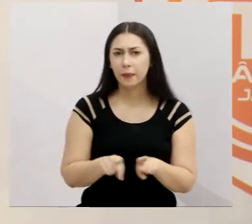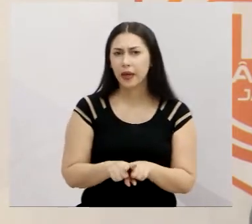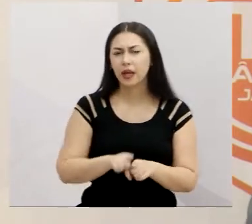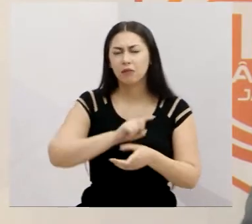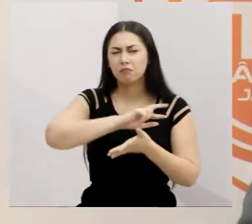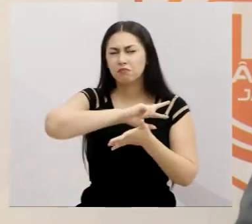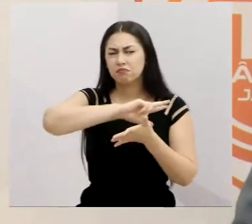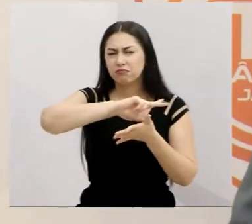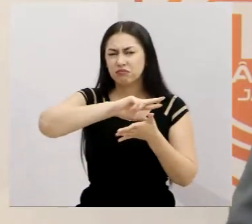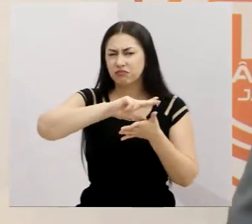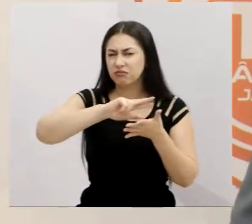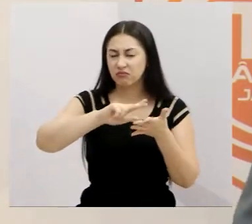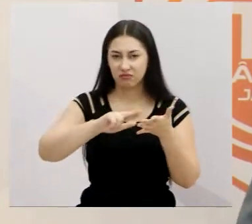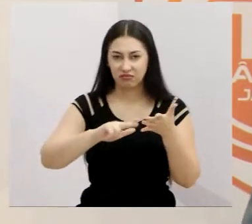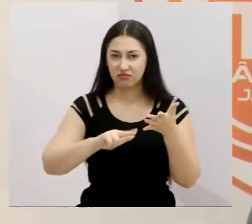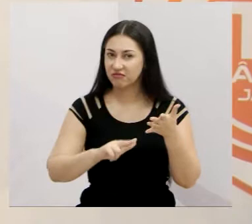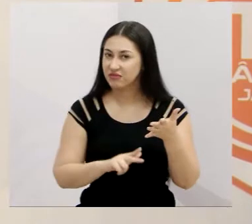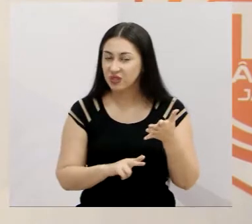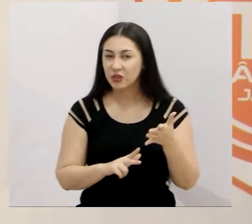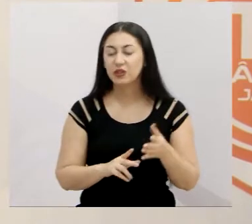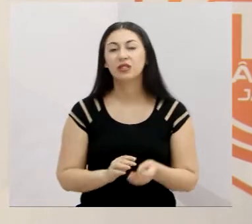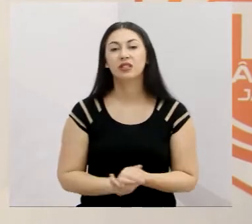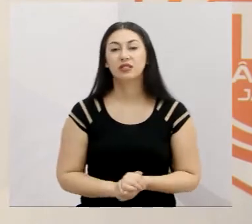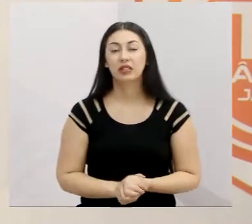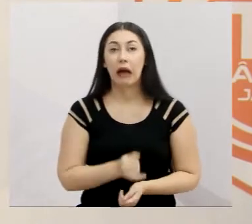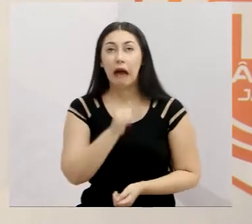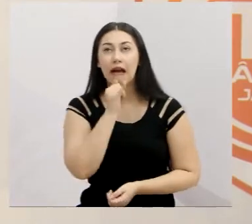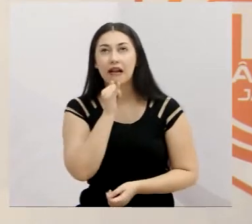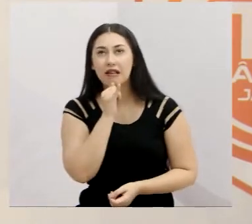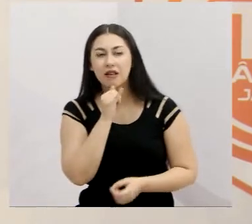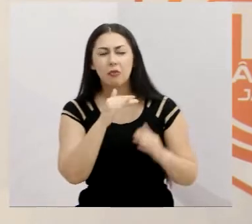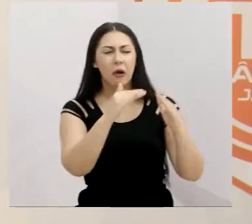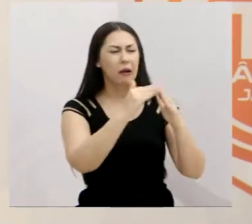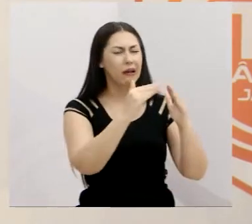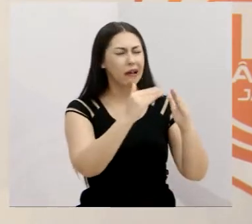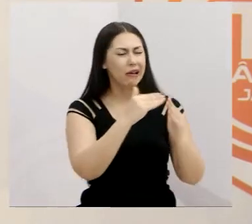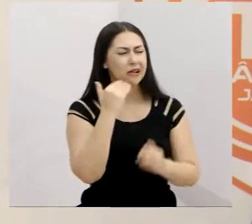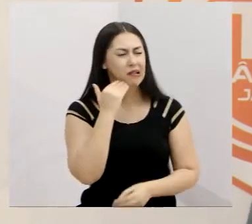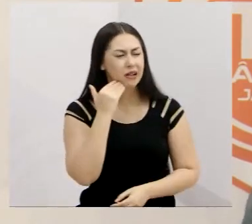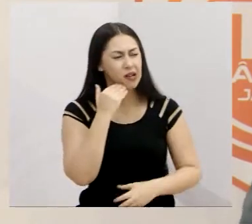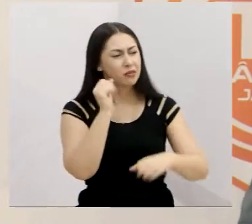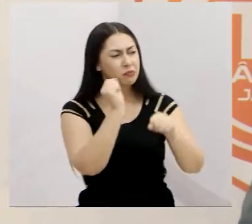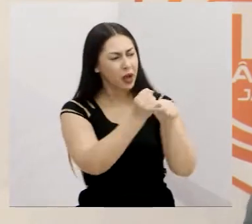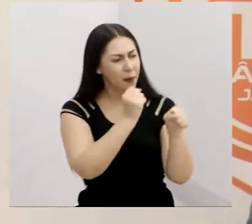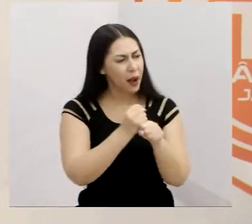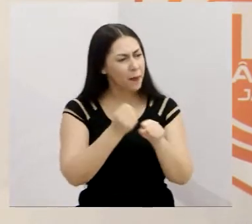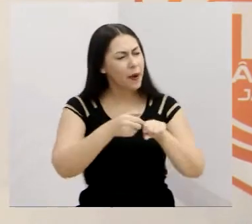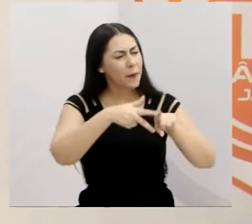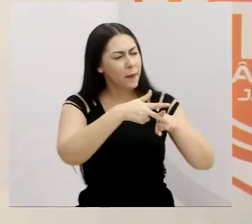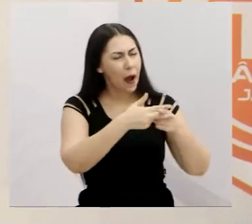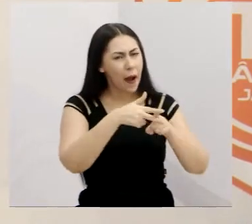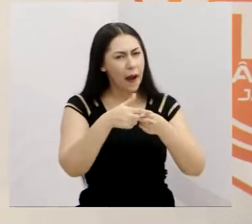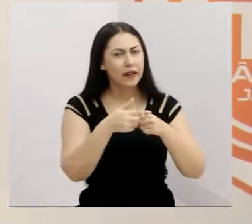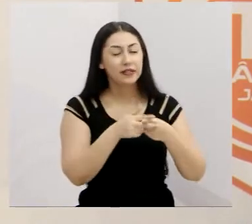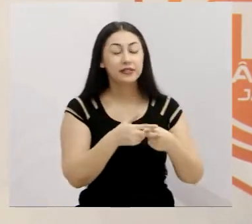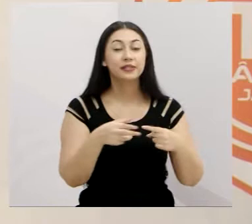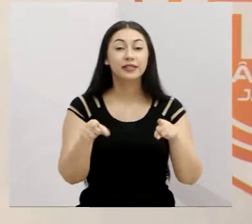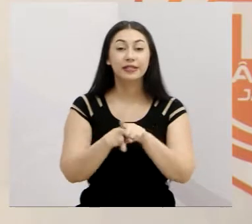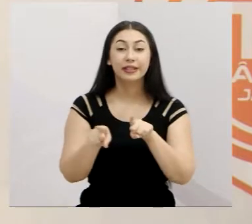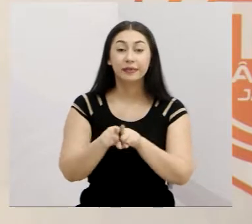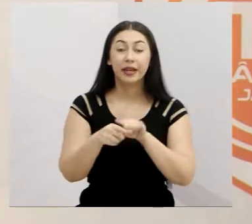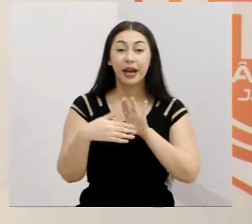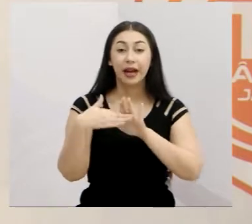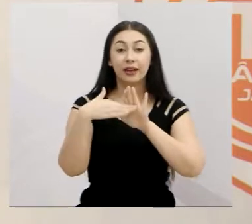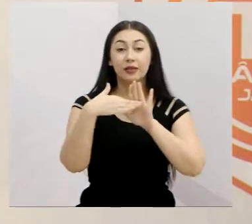geriátrica também reforma de imóveis em situações precárias e além de ajudar